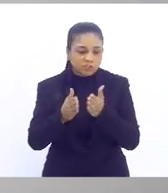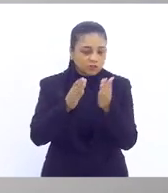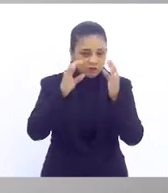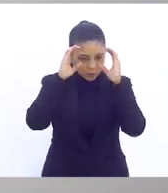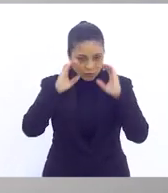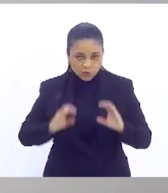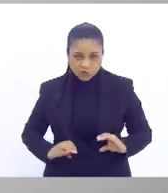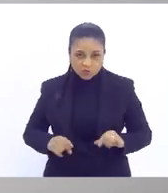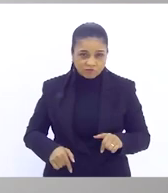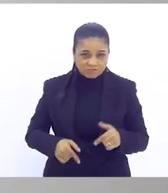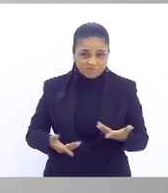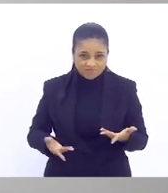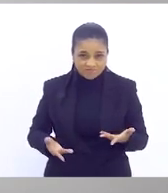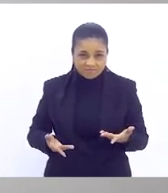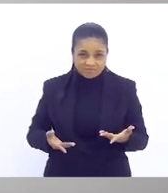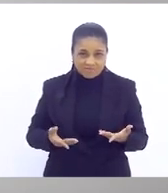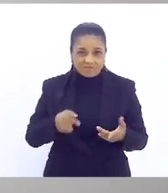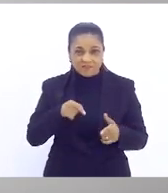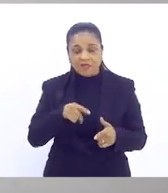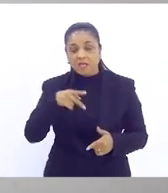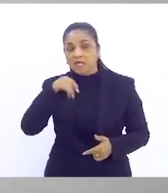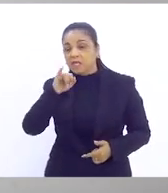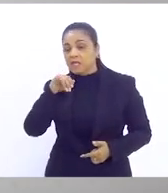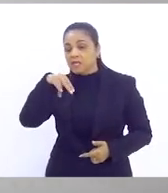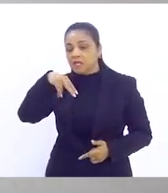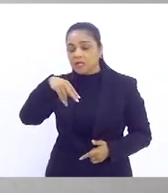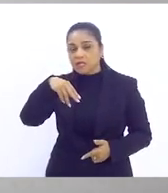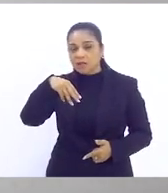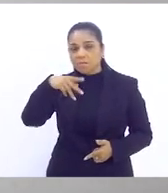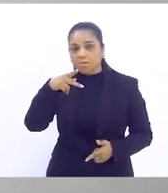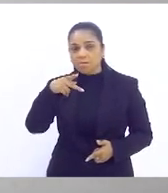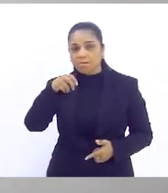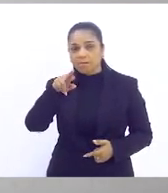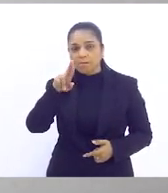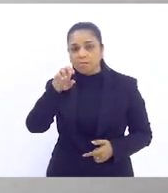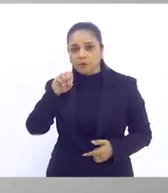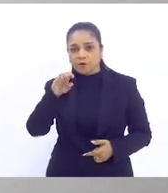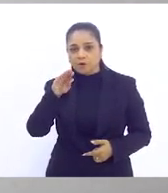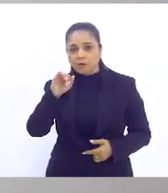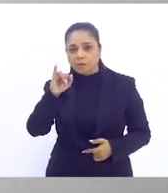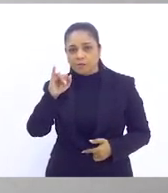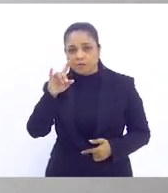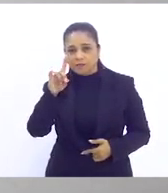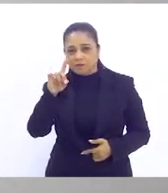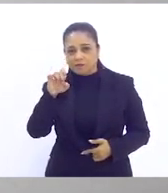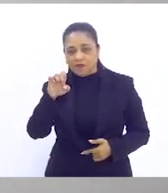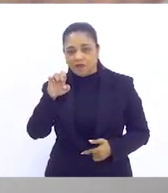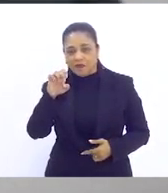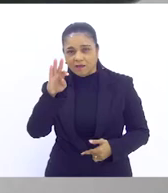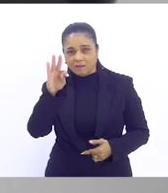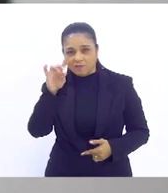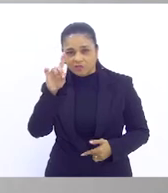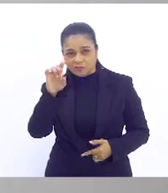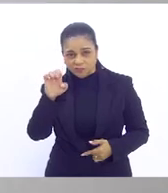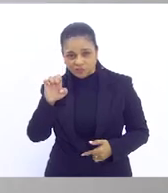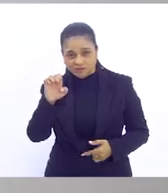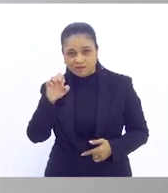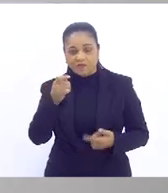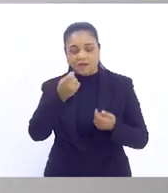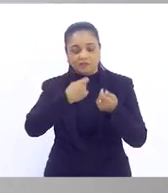enquadrado no ato de improbidade administrativa a nossa